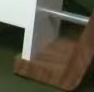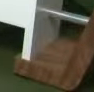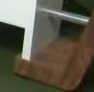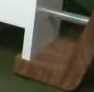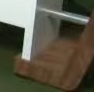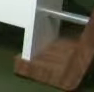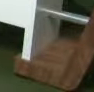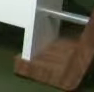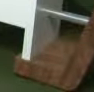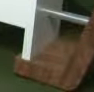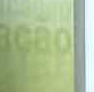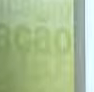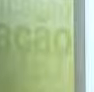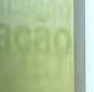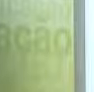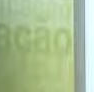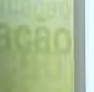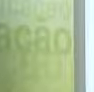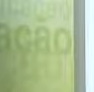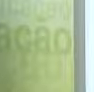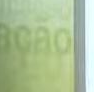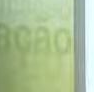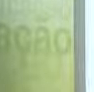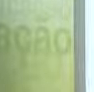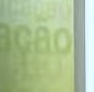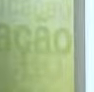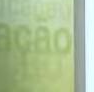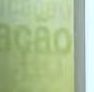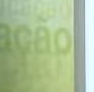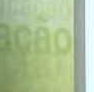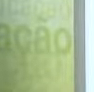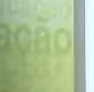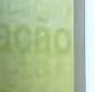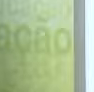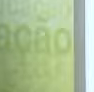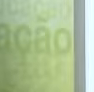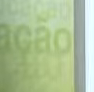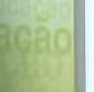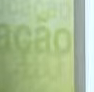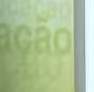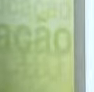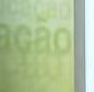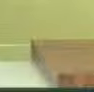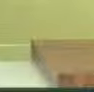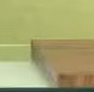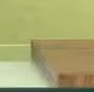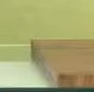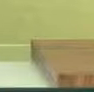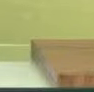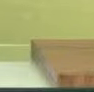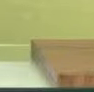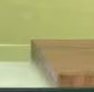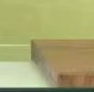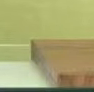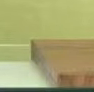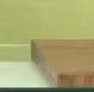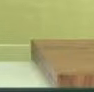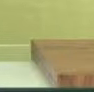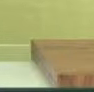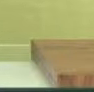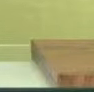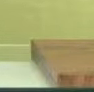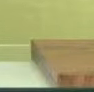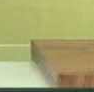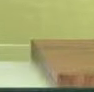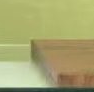de hoje a gente vai fazer toda uma revisão de todo o contexto que foi abordado. Boa noite, professora Denise. Boa noite, professor Paulo. Boa noite,